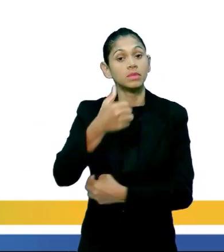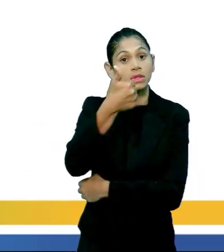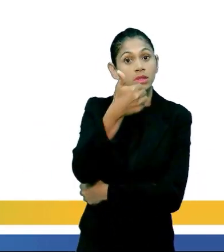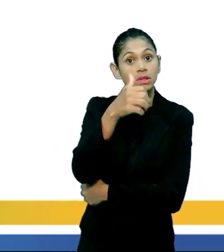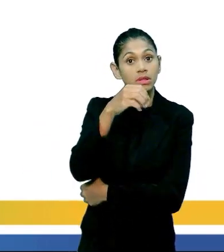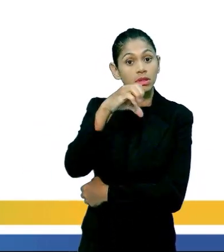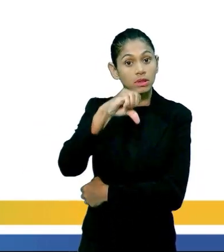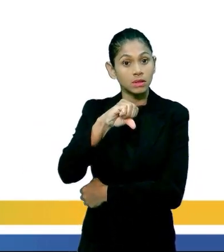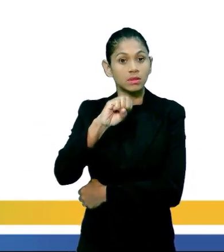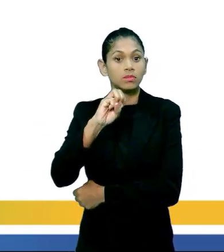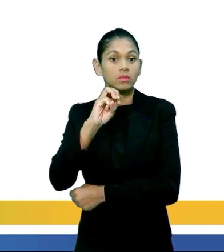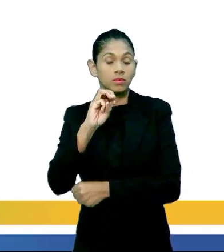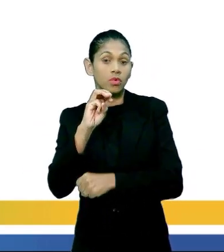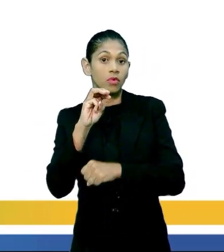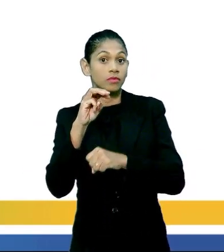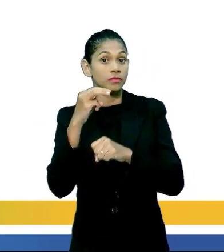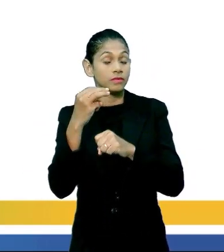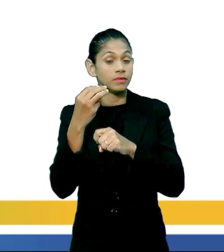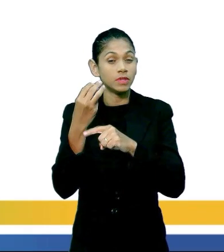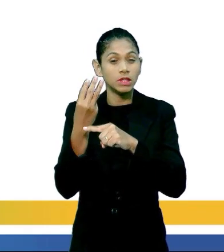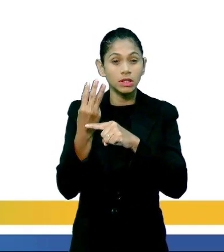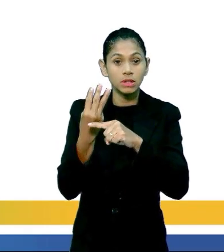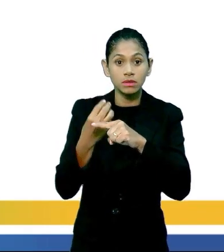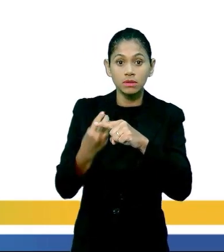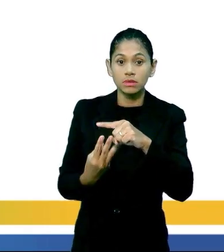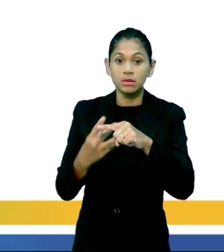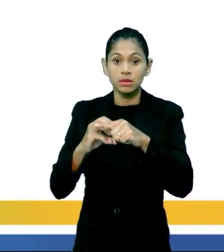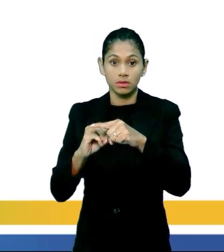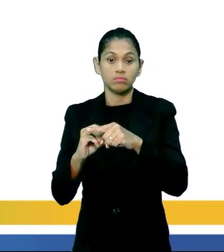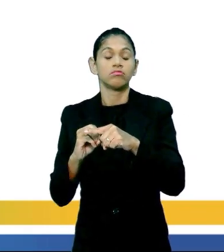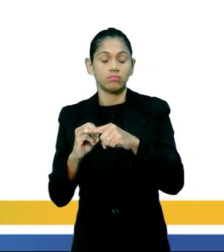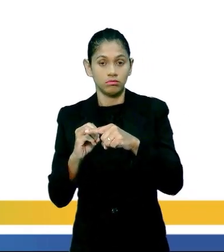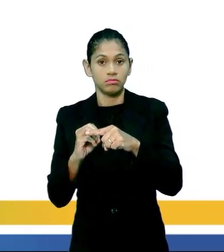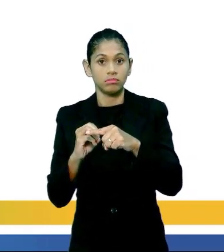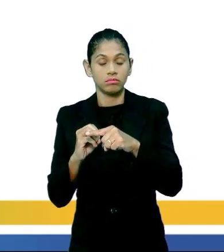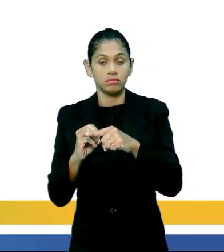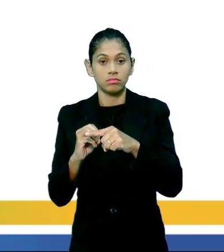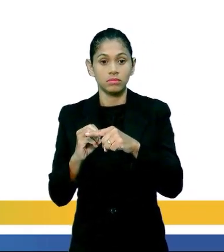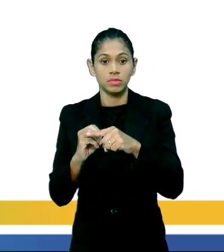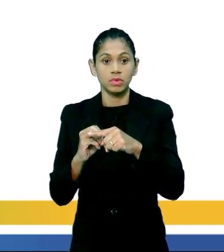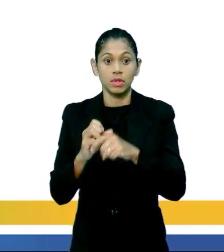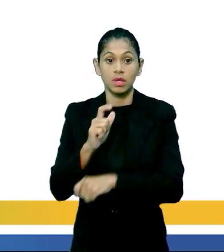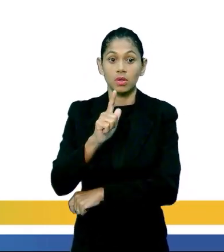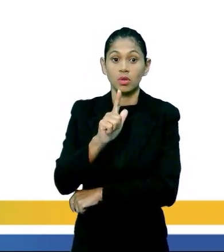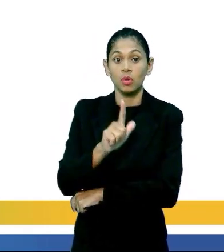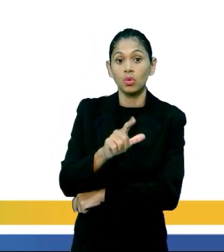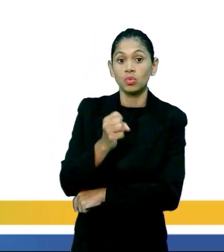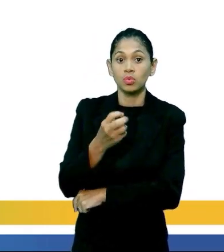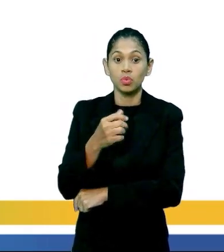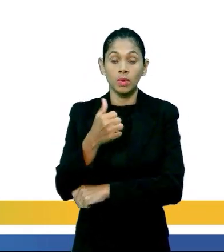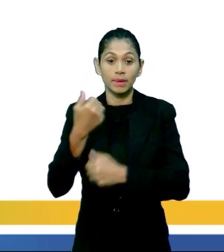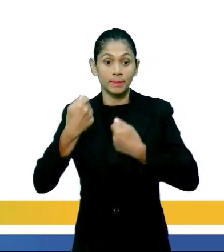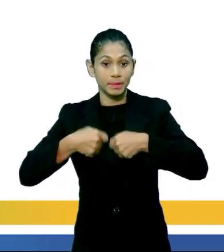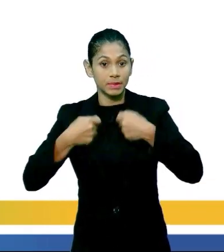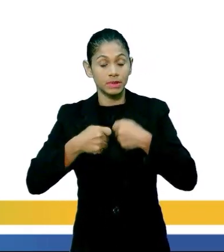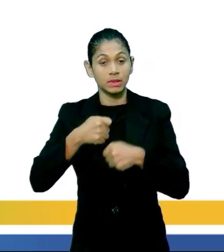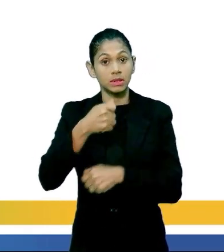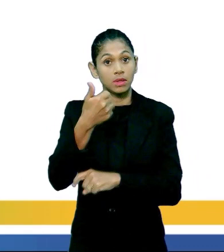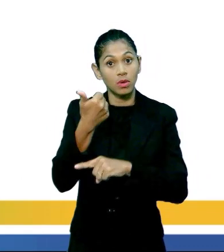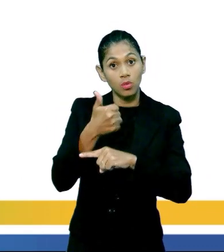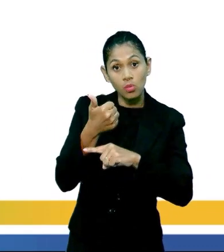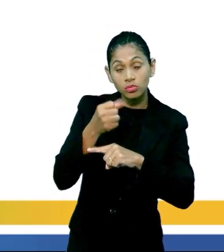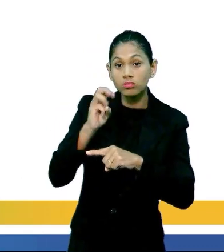11/30 do valor da venda. O valor da venda foi de 22.500, então podemos calcular a